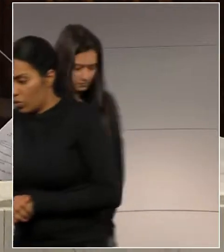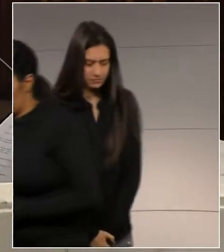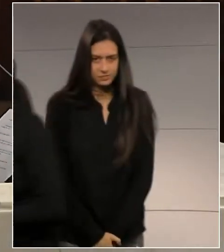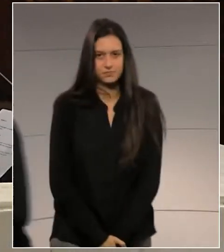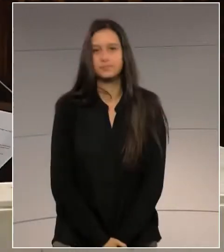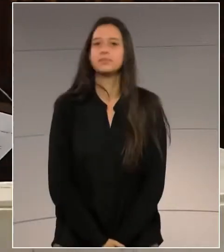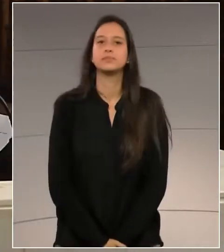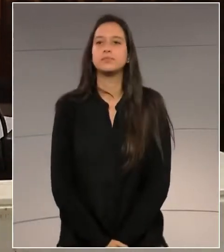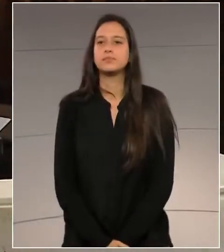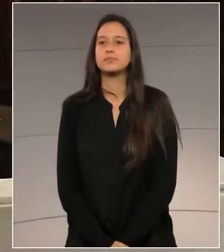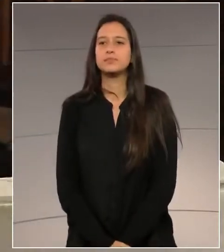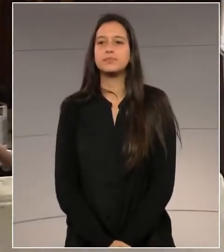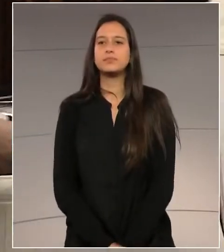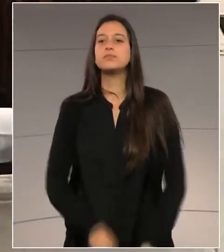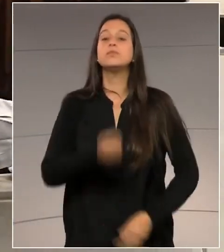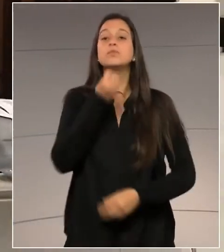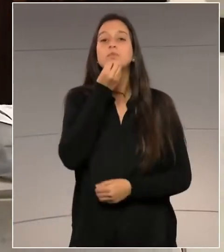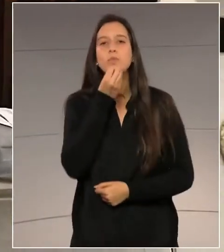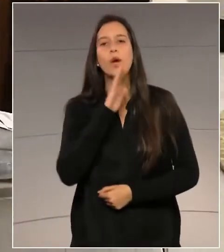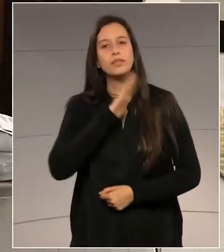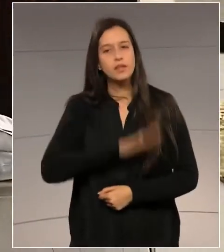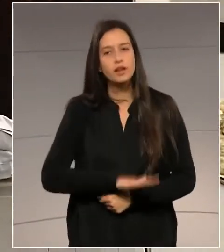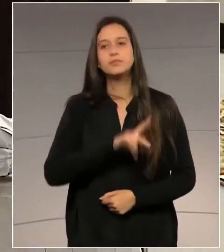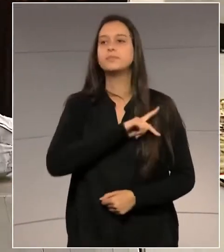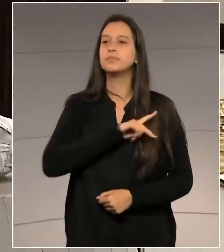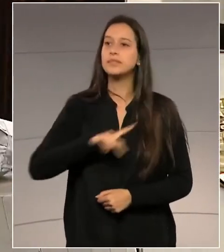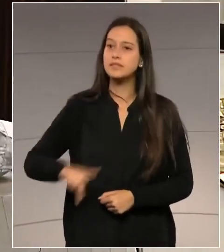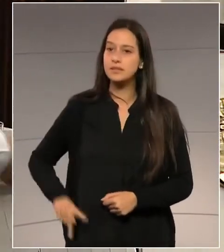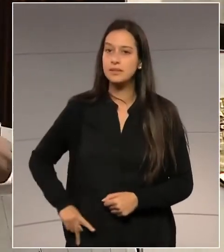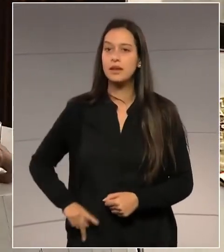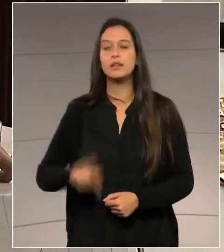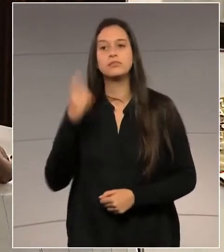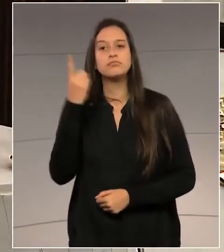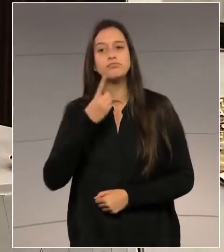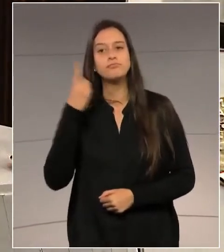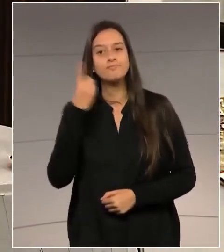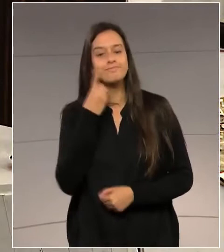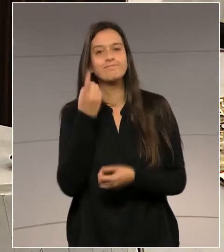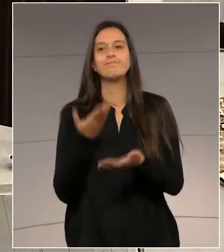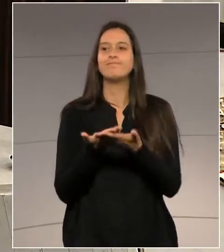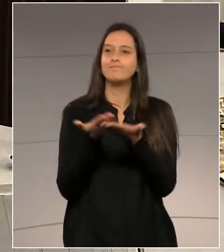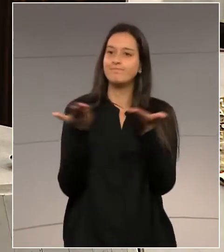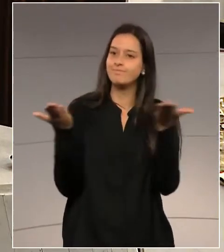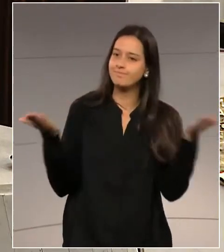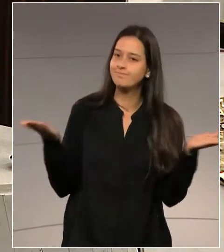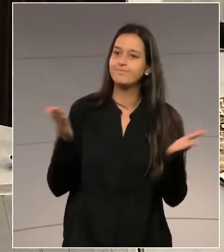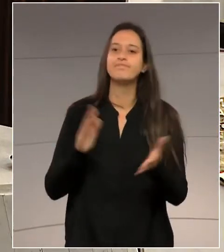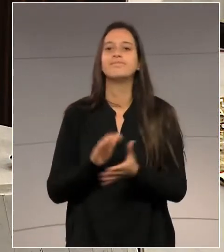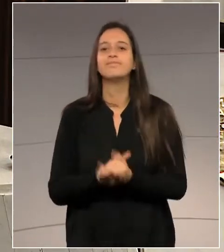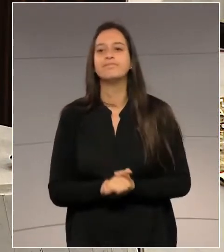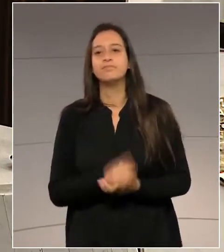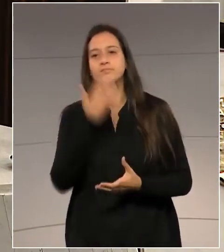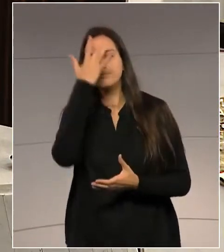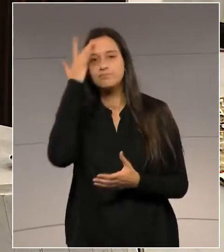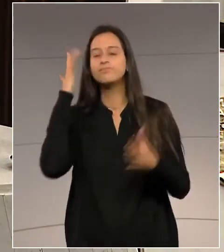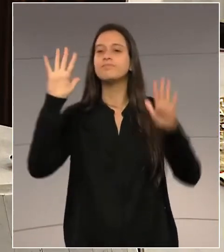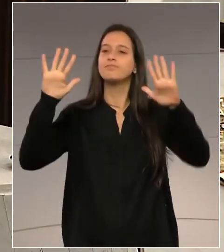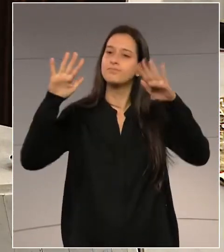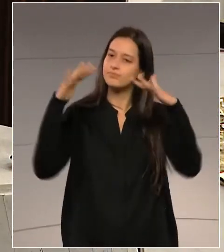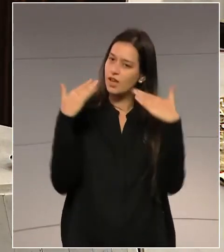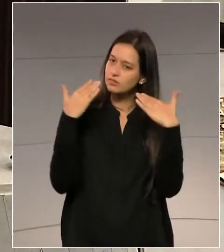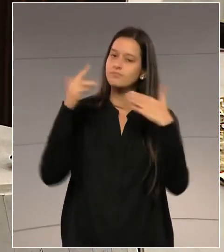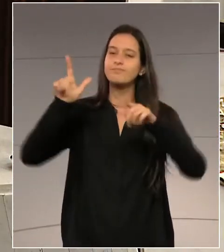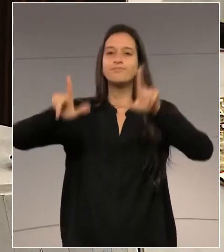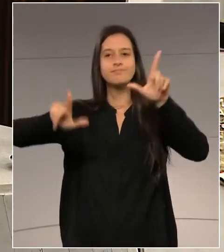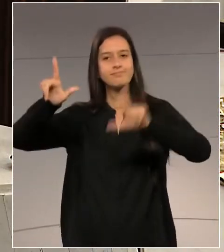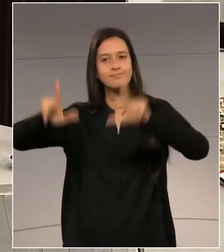boa tarde o presidente deputados e deputadas público que os assiste ouvir